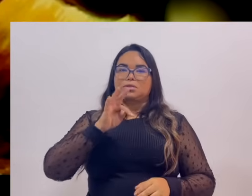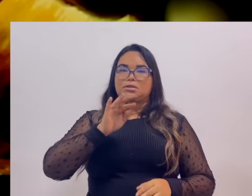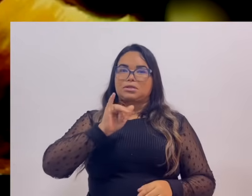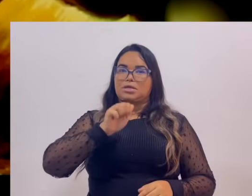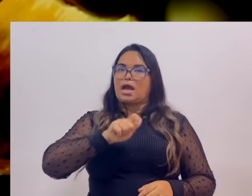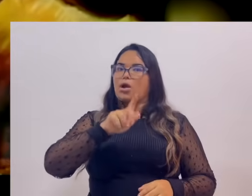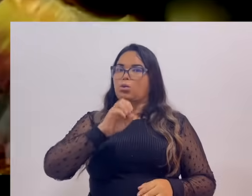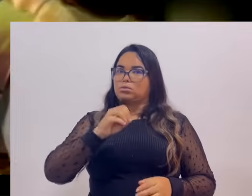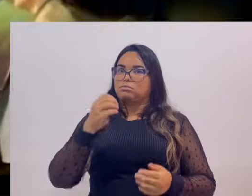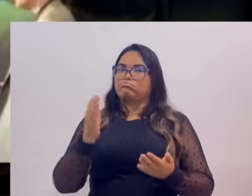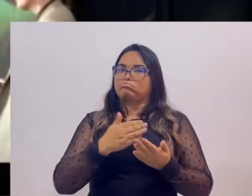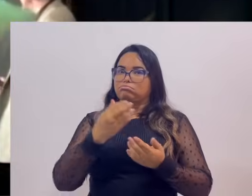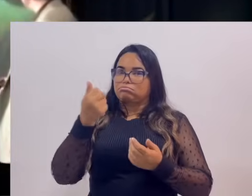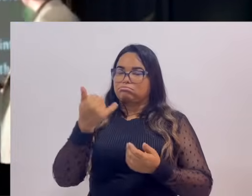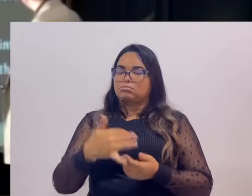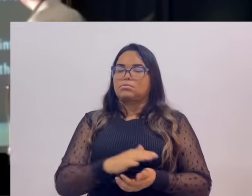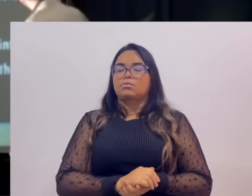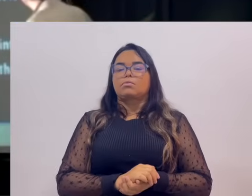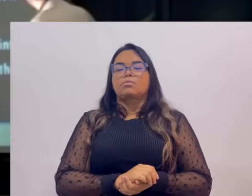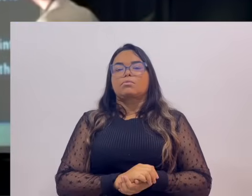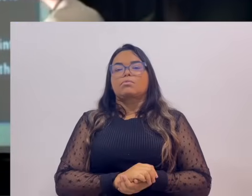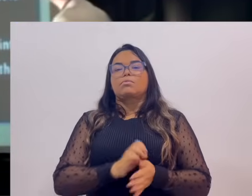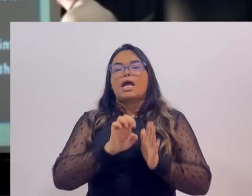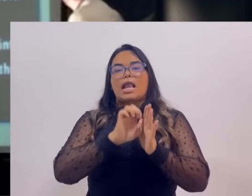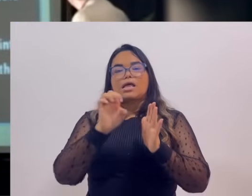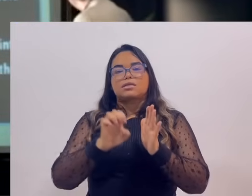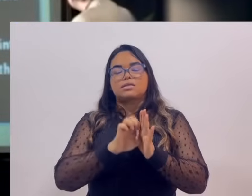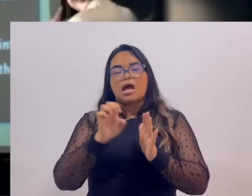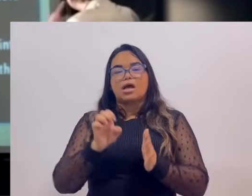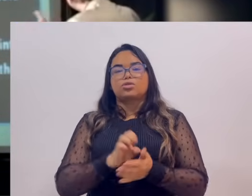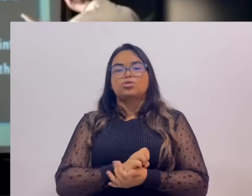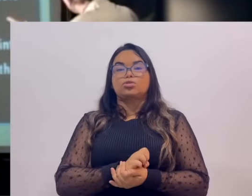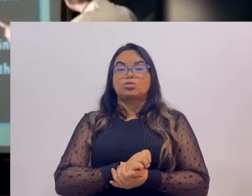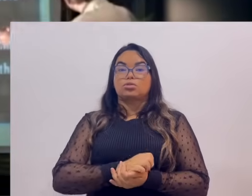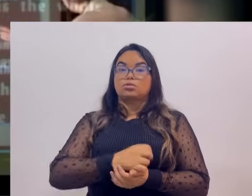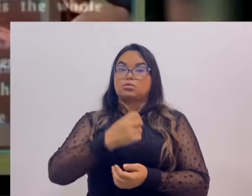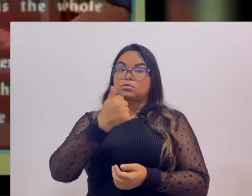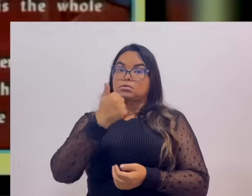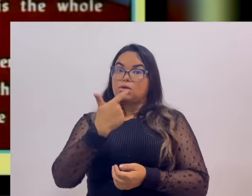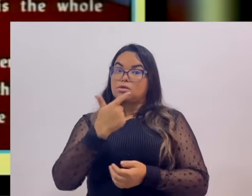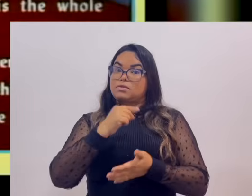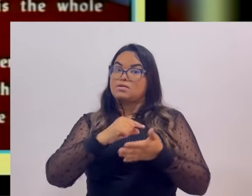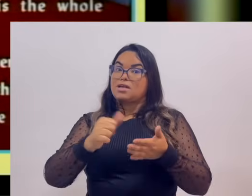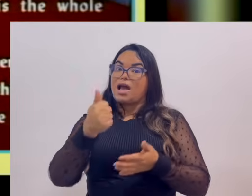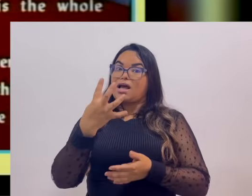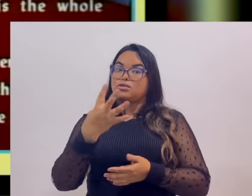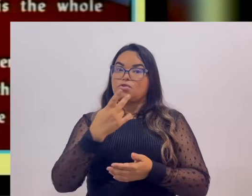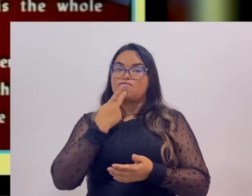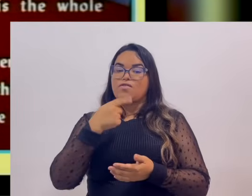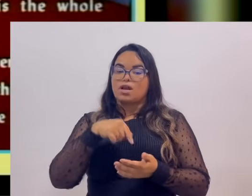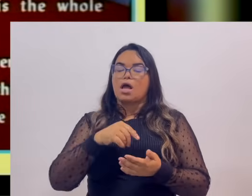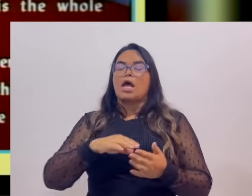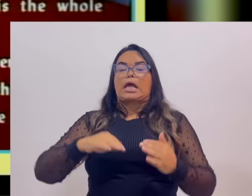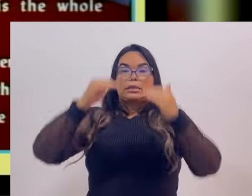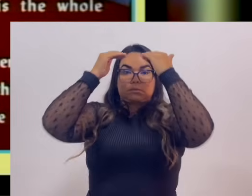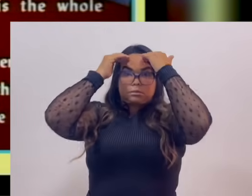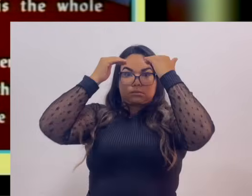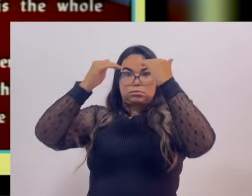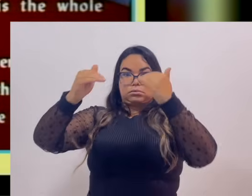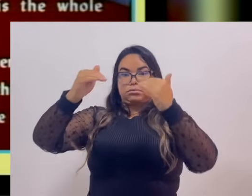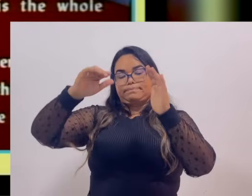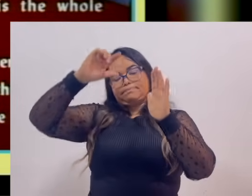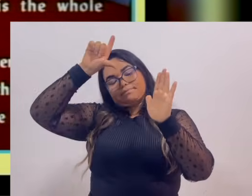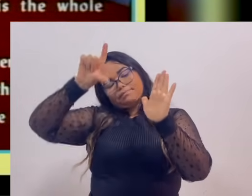julgamento Tiago 2 verso 2 vamos ouvir a conclusão de toda a questão Eclesiastes 12 13 e